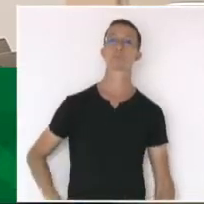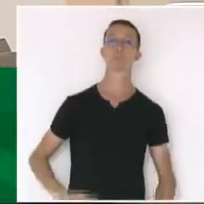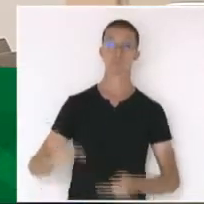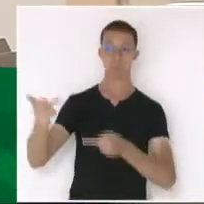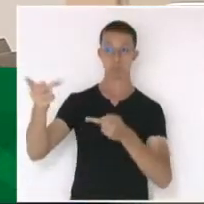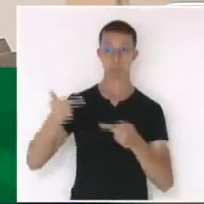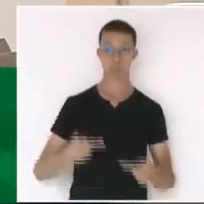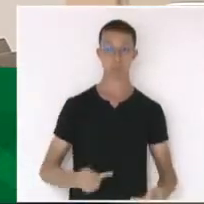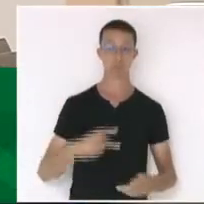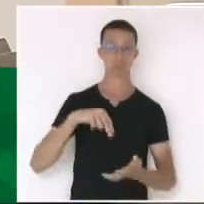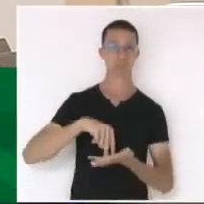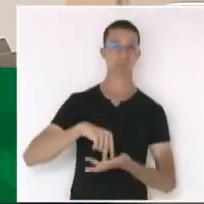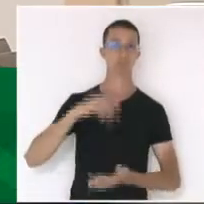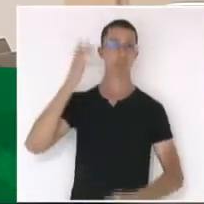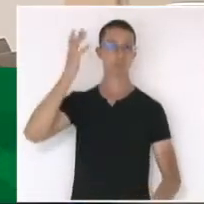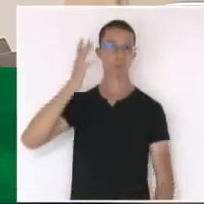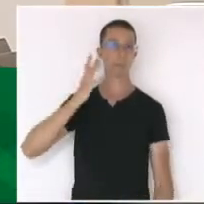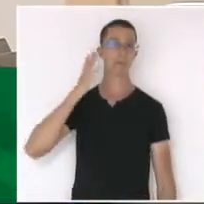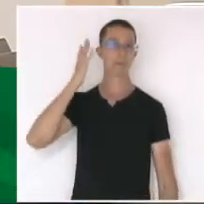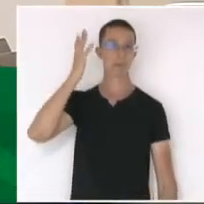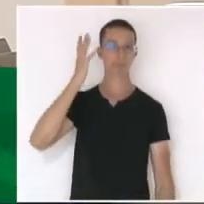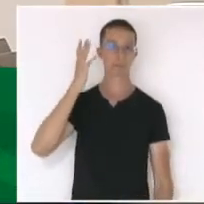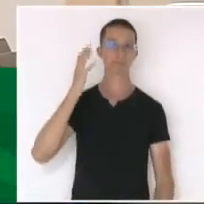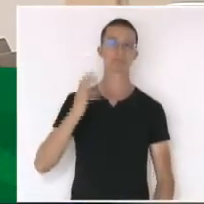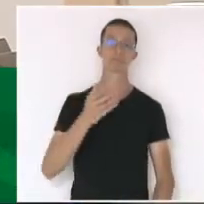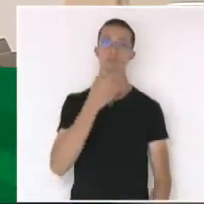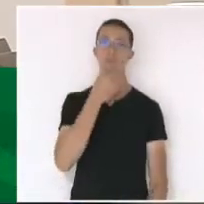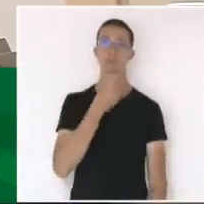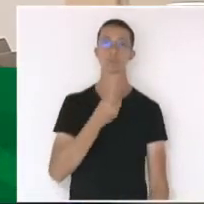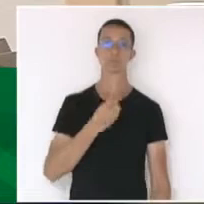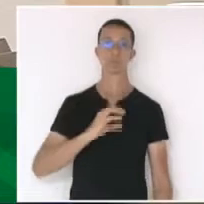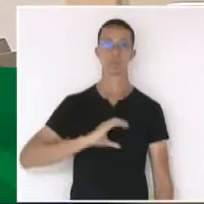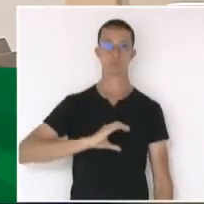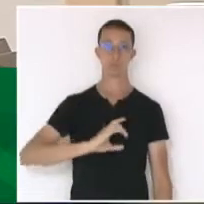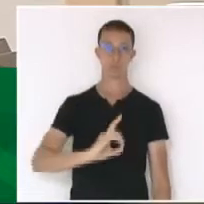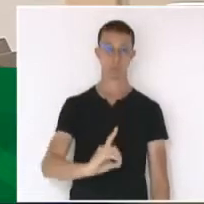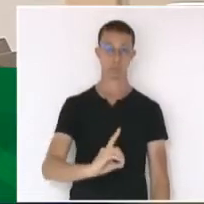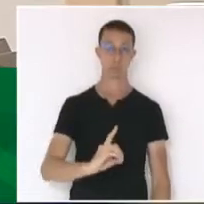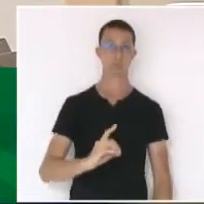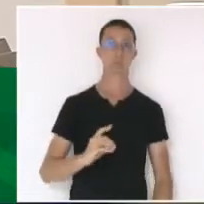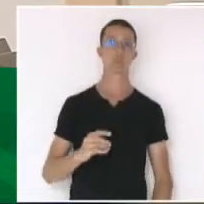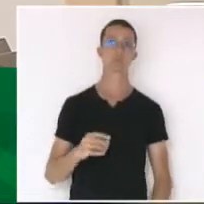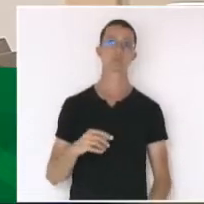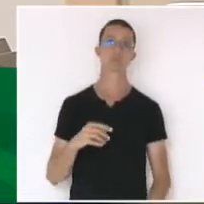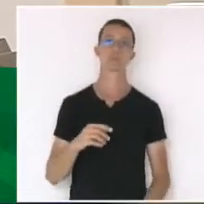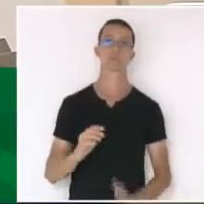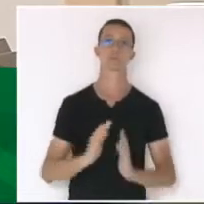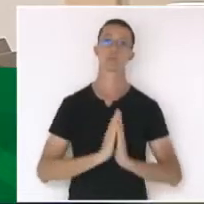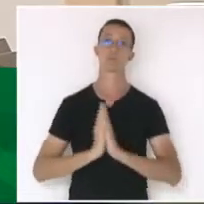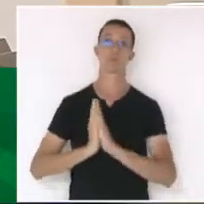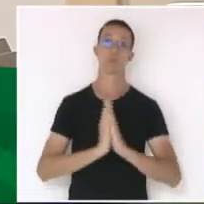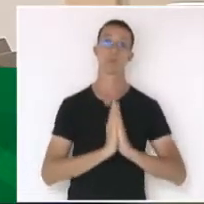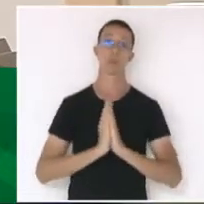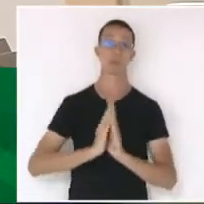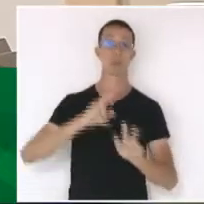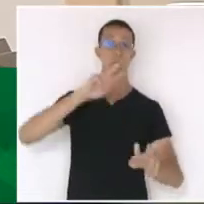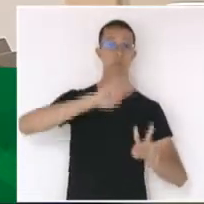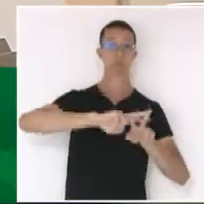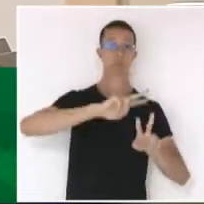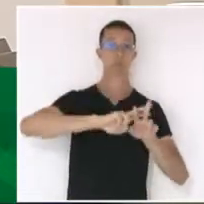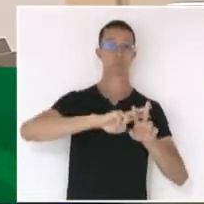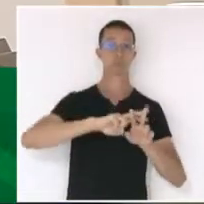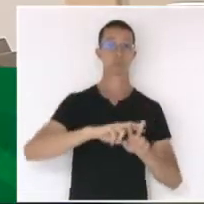para Terceiro seu discurso o senhor o coordenador Estadual da pastoral carcerária a sua quatro